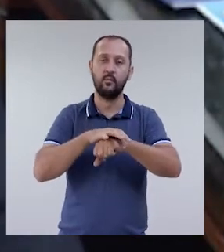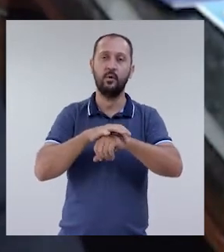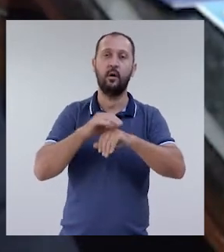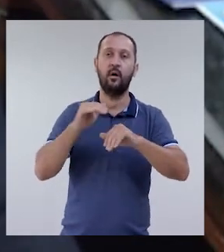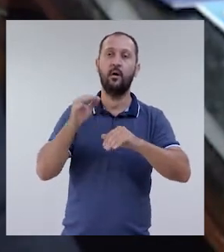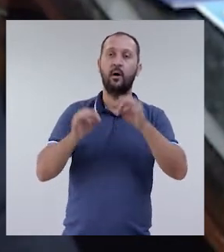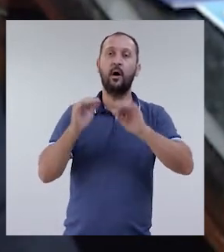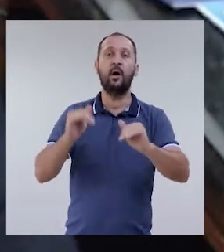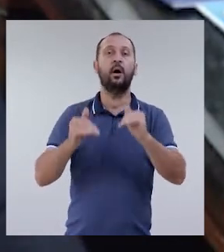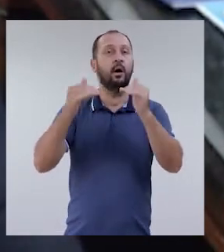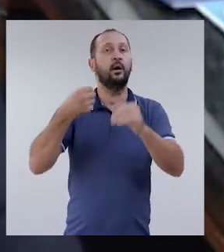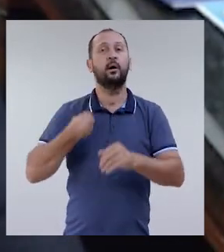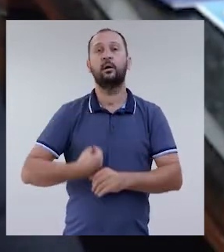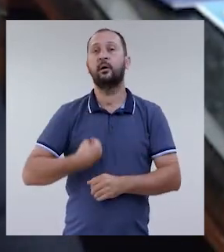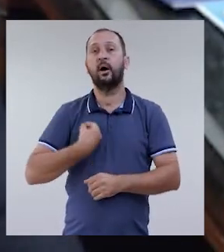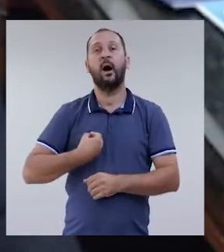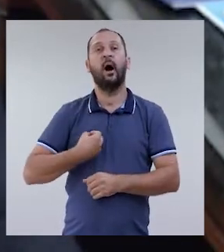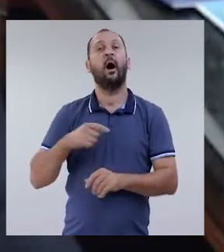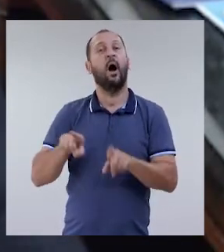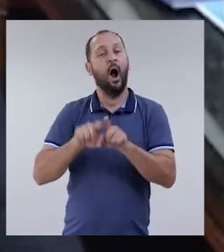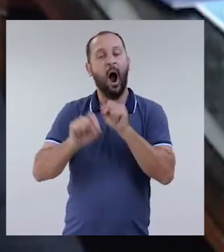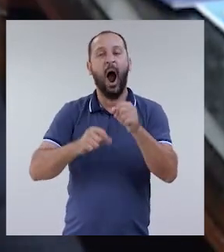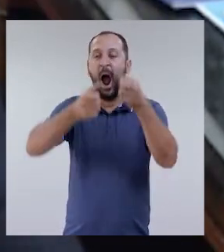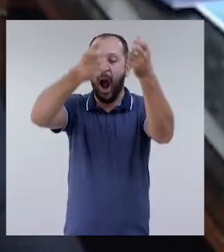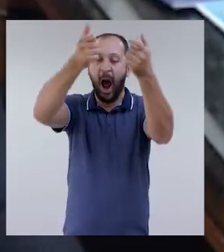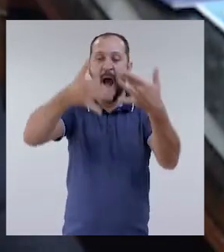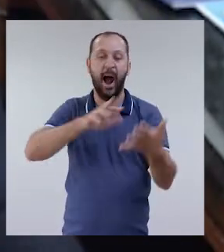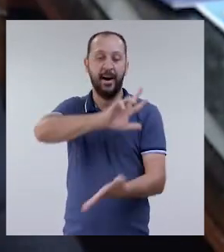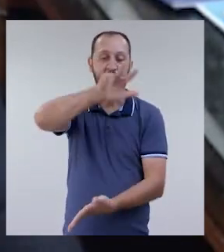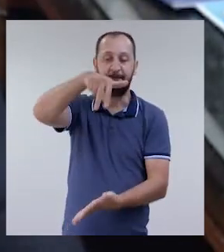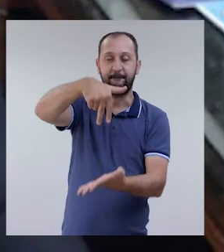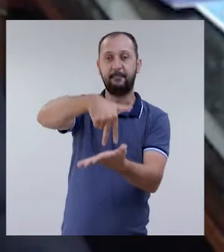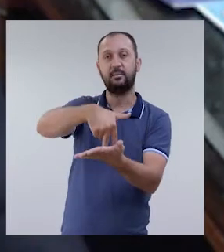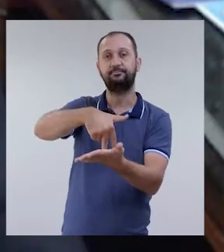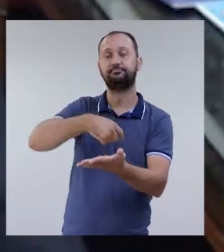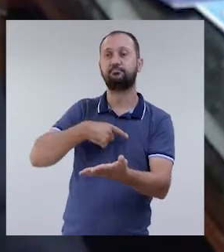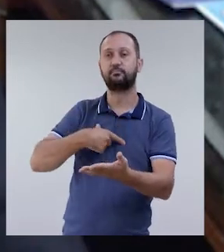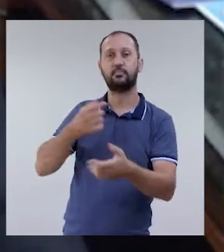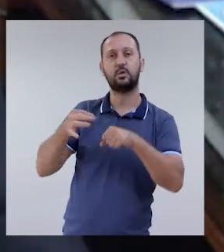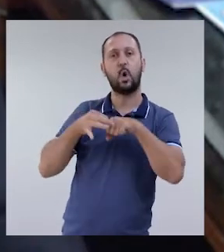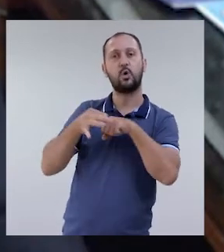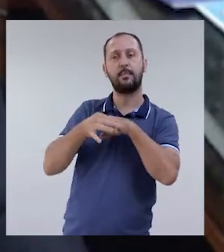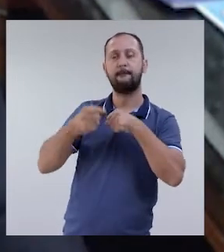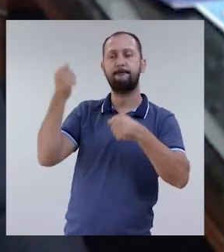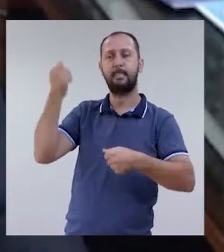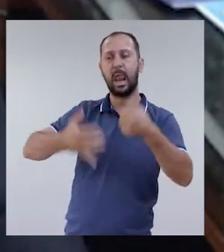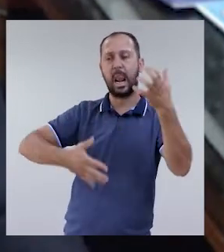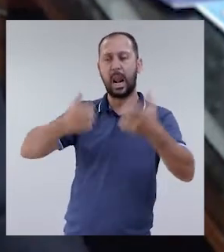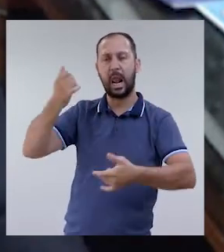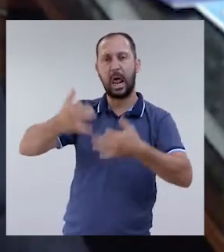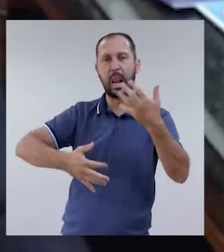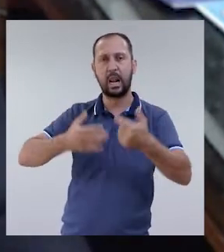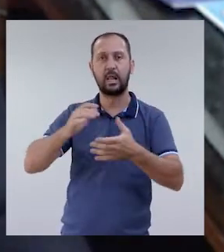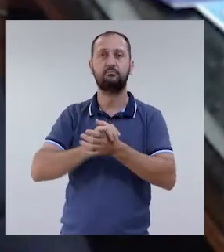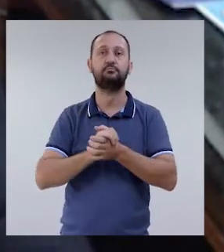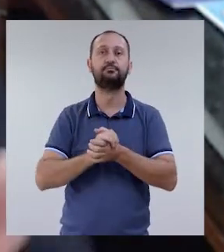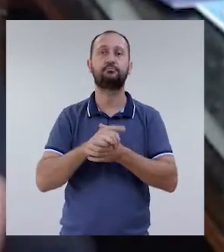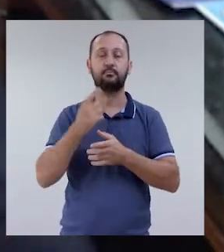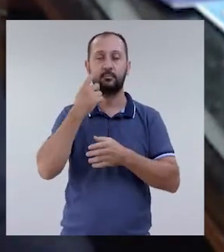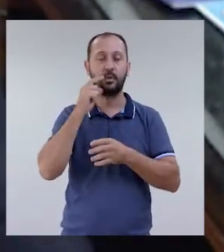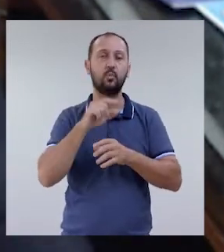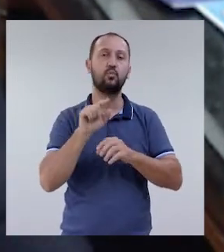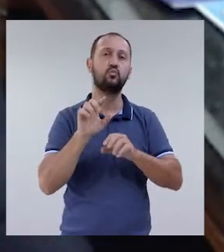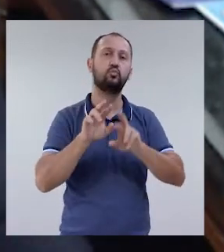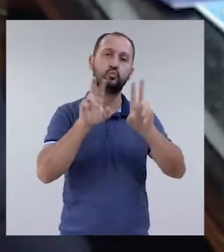a participar e realizar a sustentação oral, né, apresentando as suas argumentações para manutenção